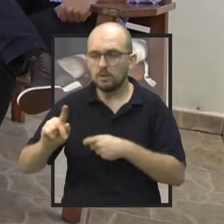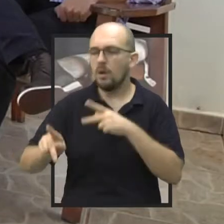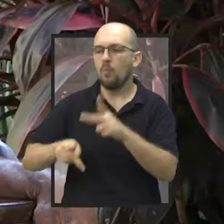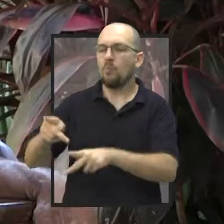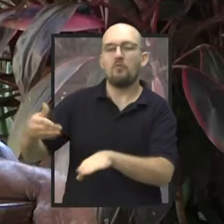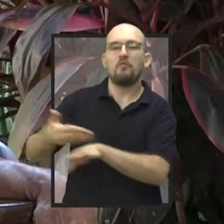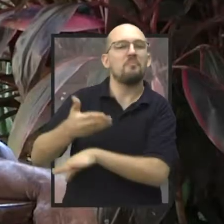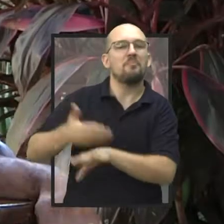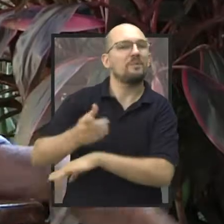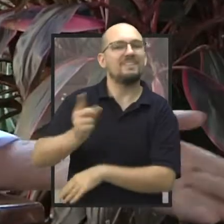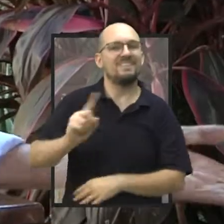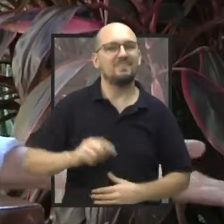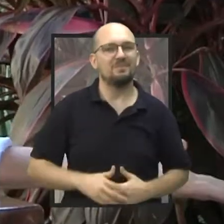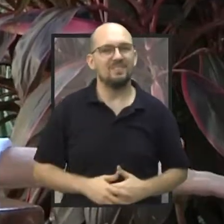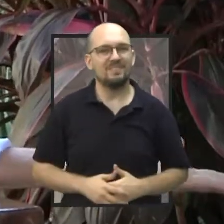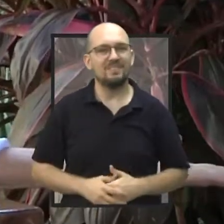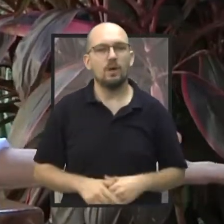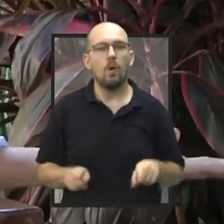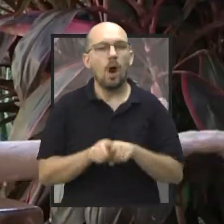participa.